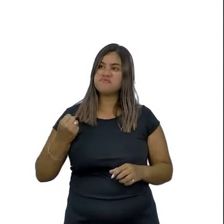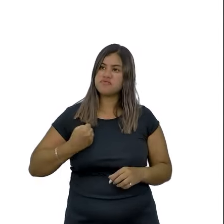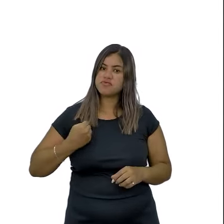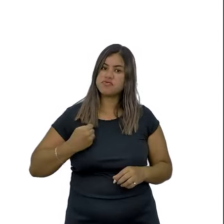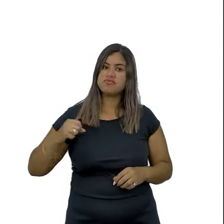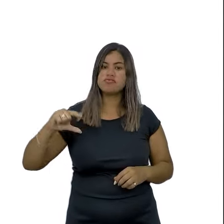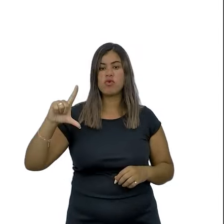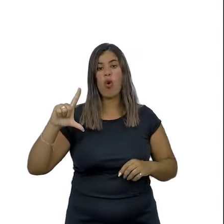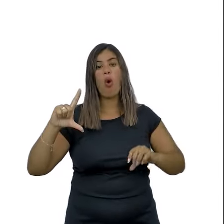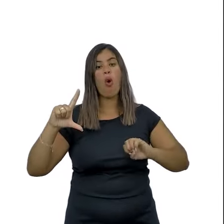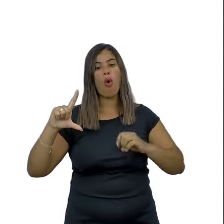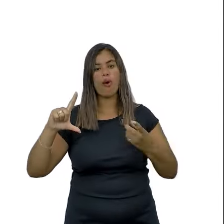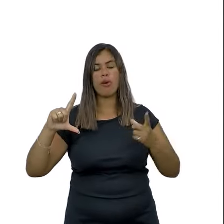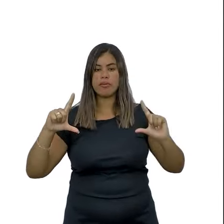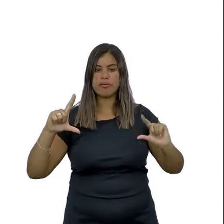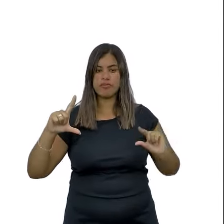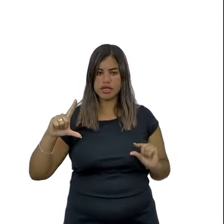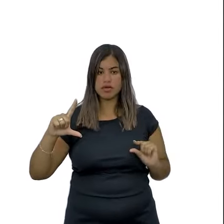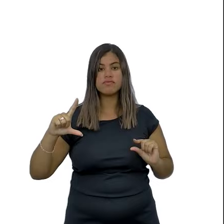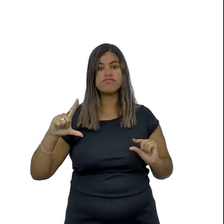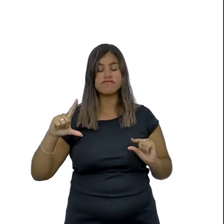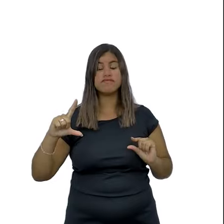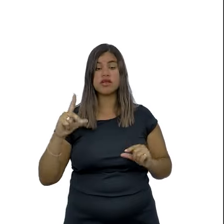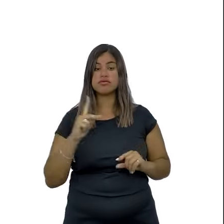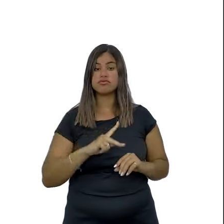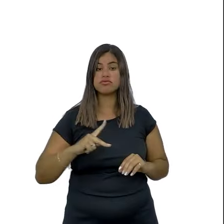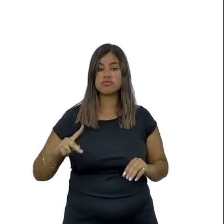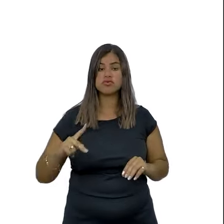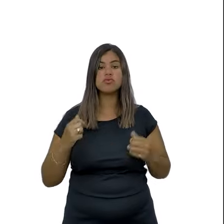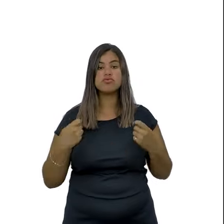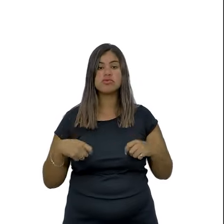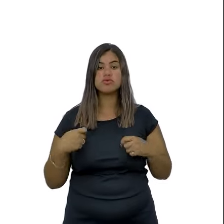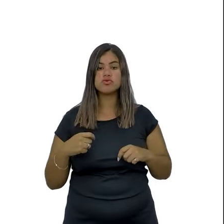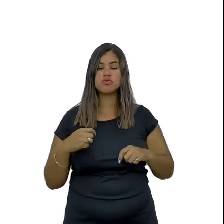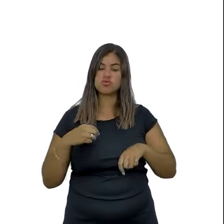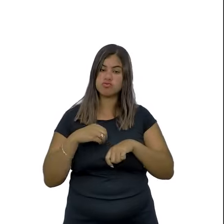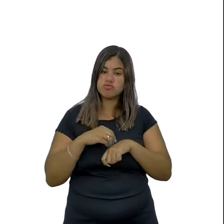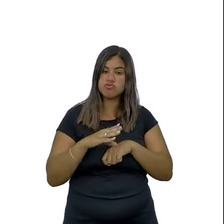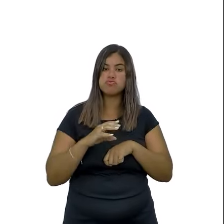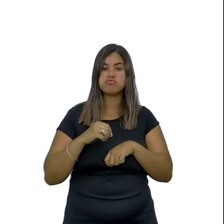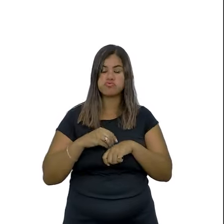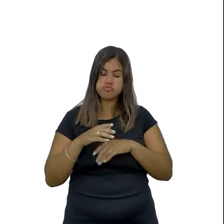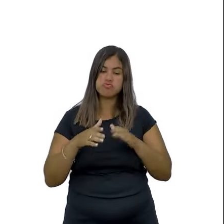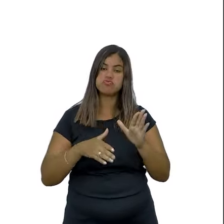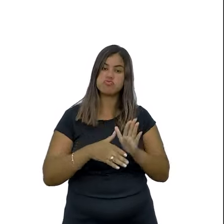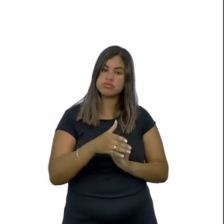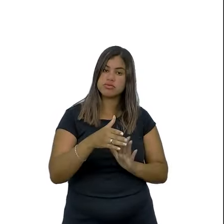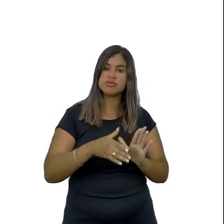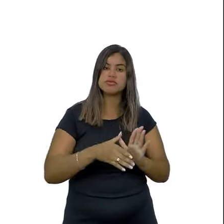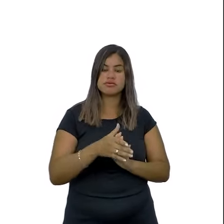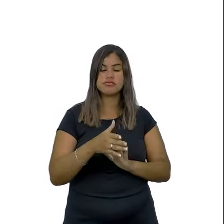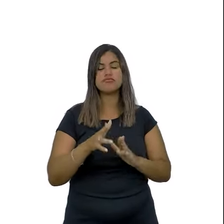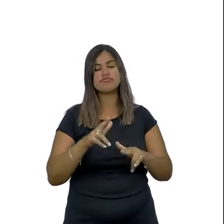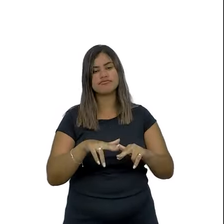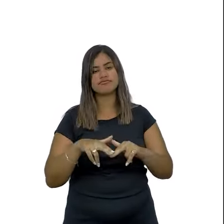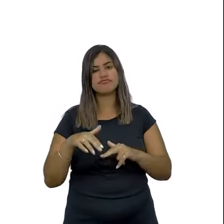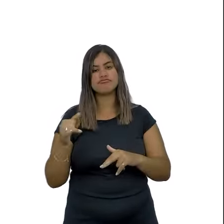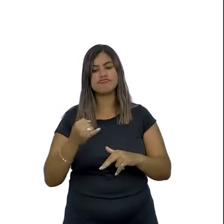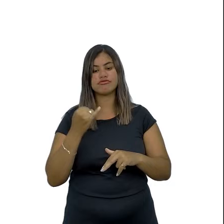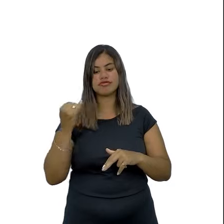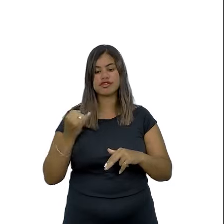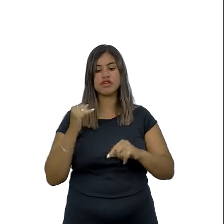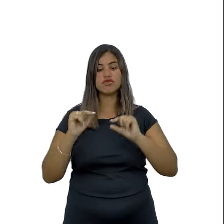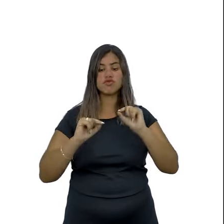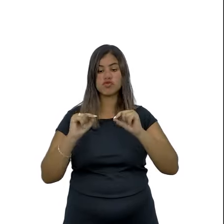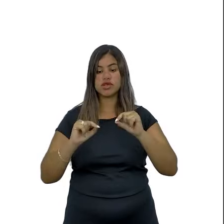a menor. Nesse sentido, o professor precisa orientá-los da importância de marcar onde começou